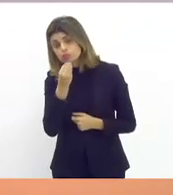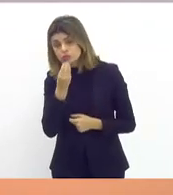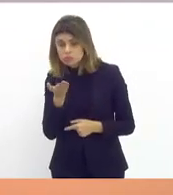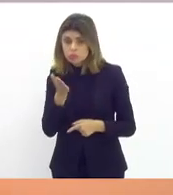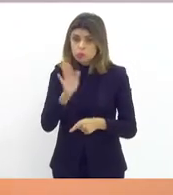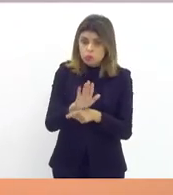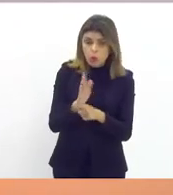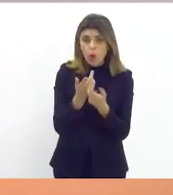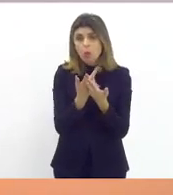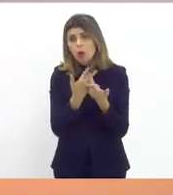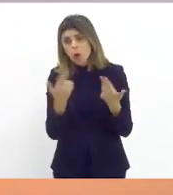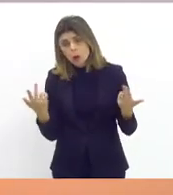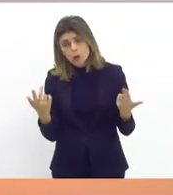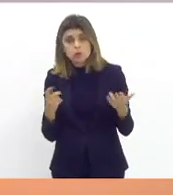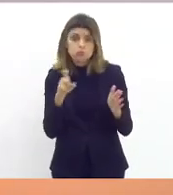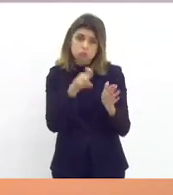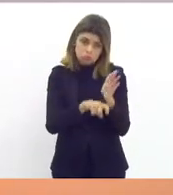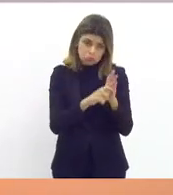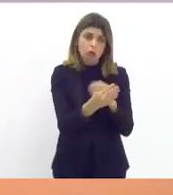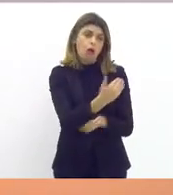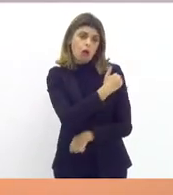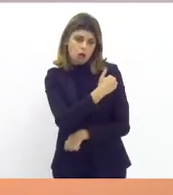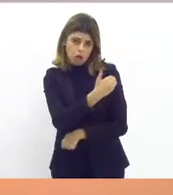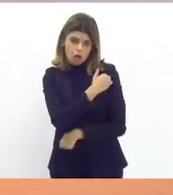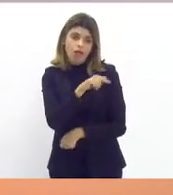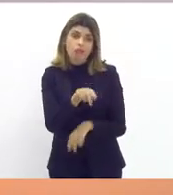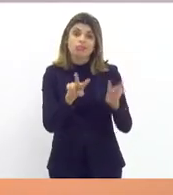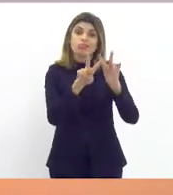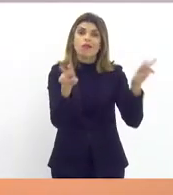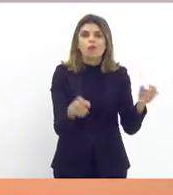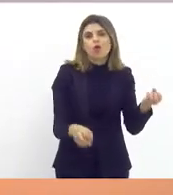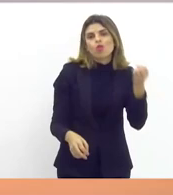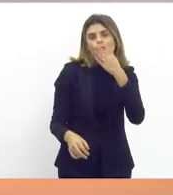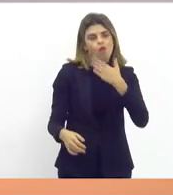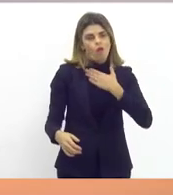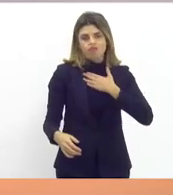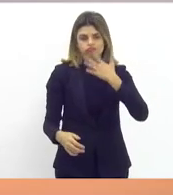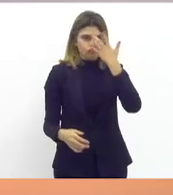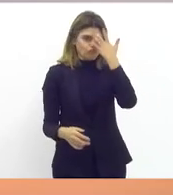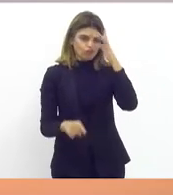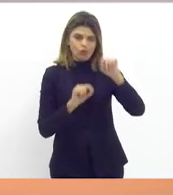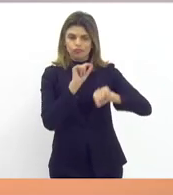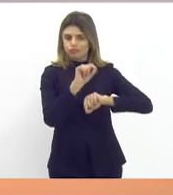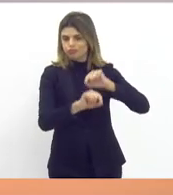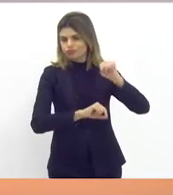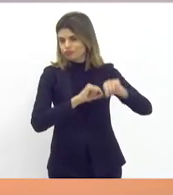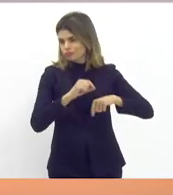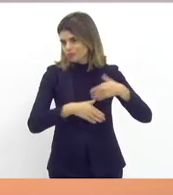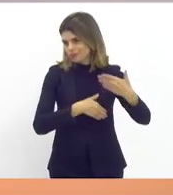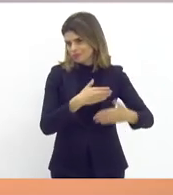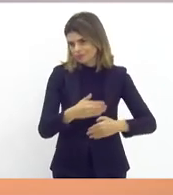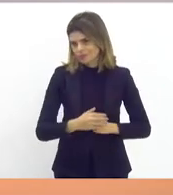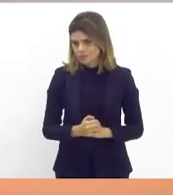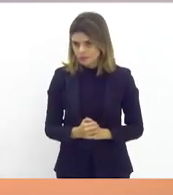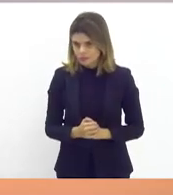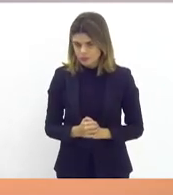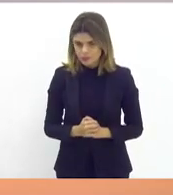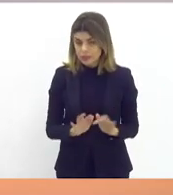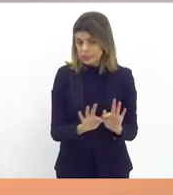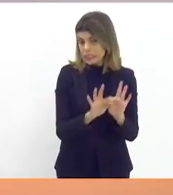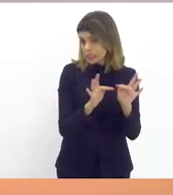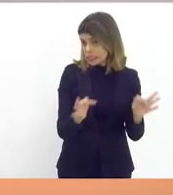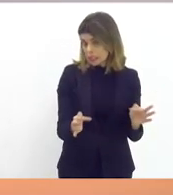tributação de alguma forma, contem com a gente. Mas é um tema novo para mim, realmente não cheguei a pensar. Com relação ao Simples, não